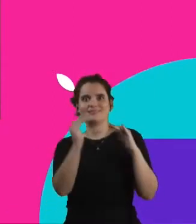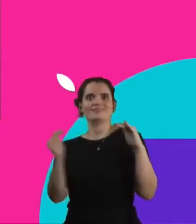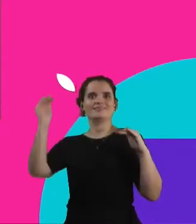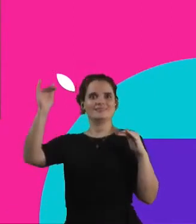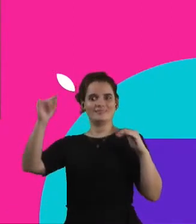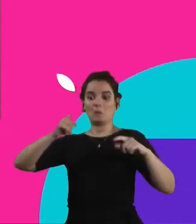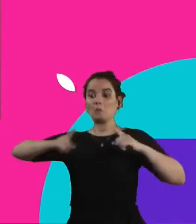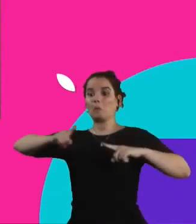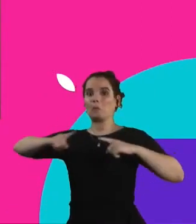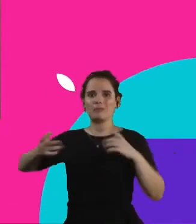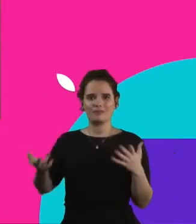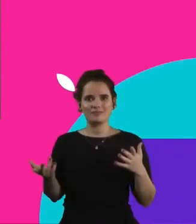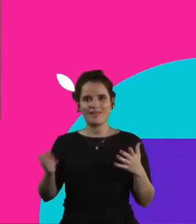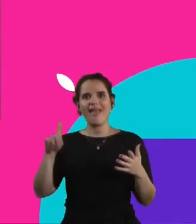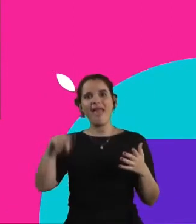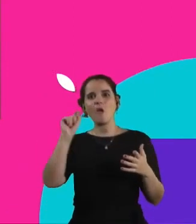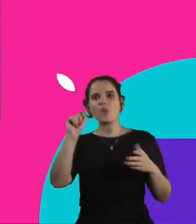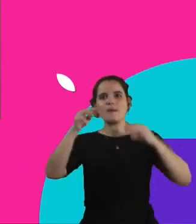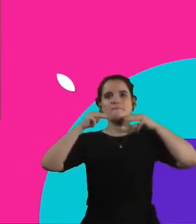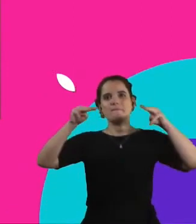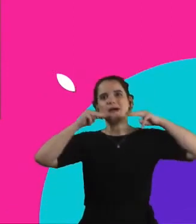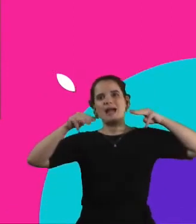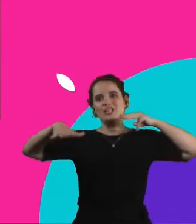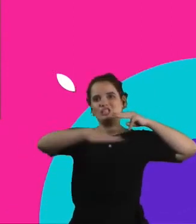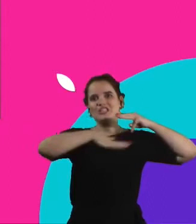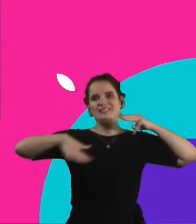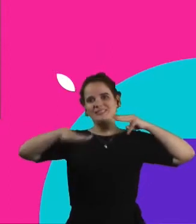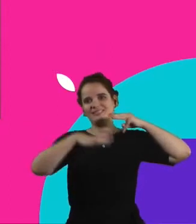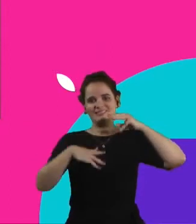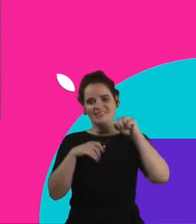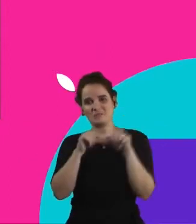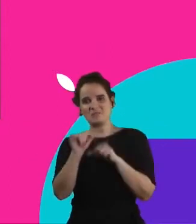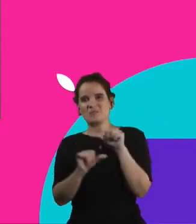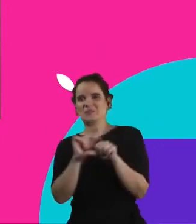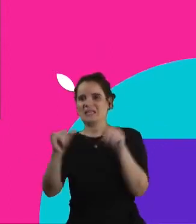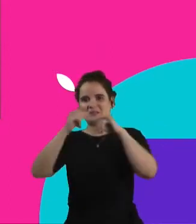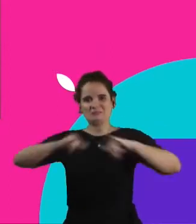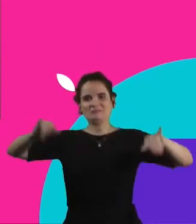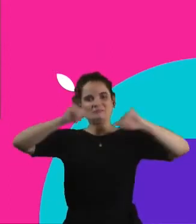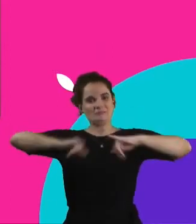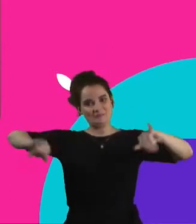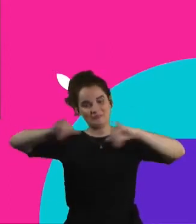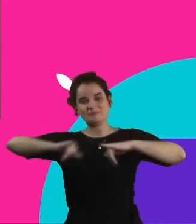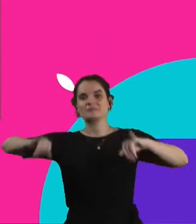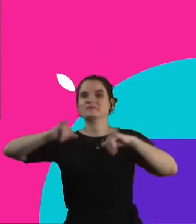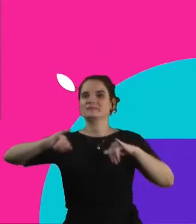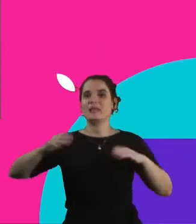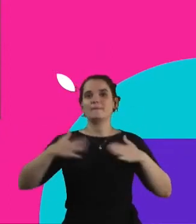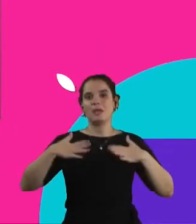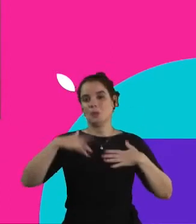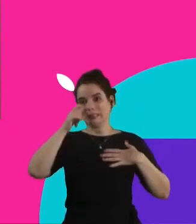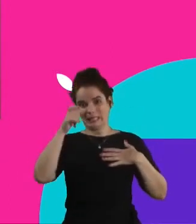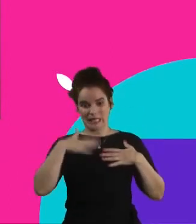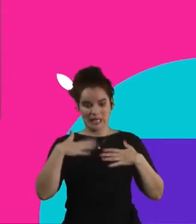na verdade, um grande funil de marketing, que eu começo a colocar ali dentro campos que são do meu interesse para